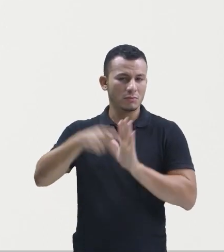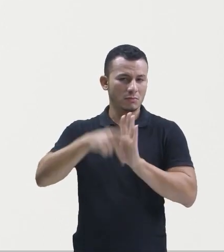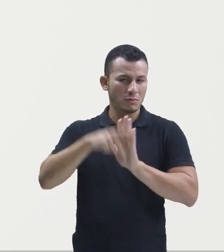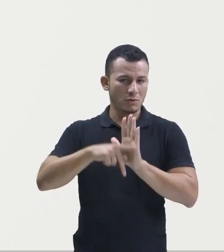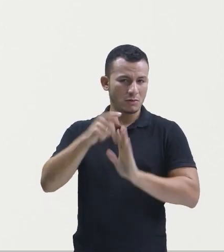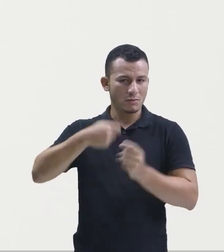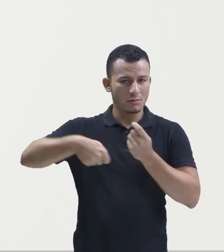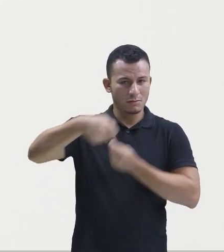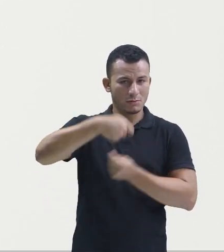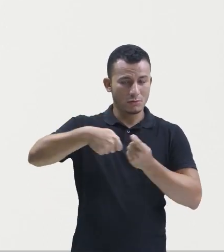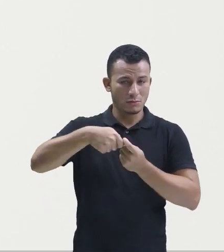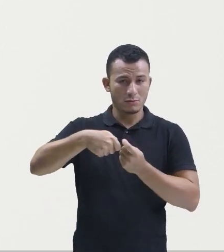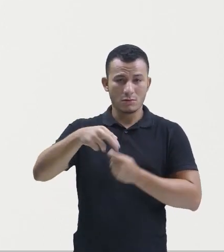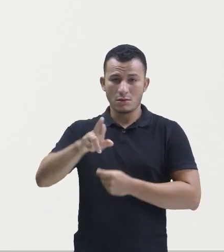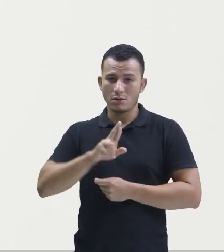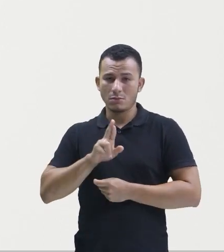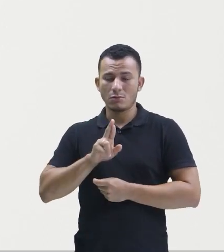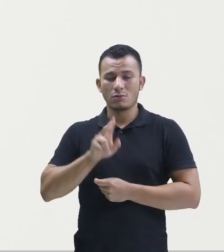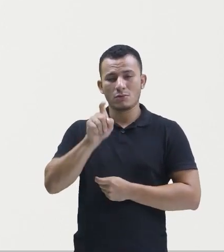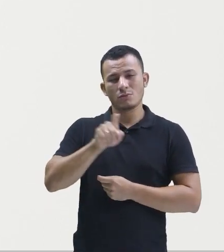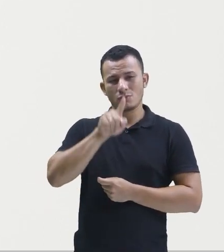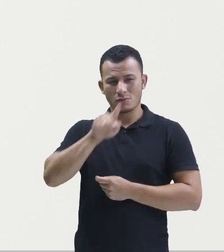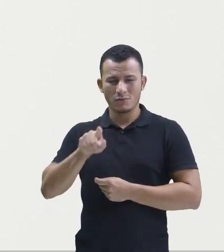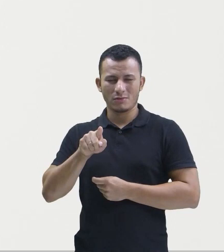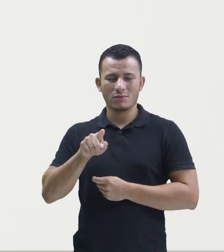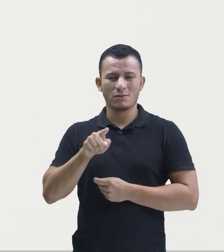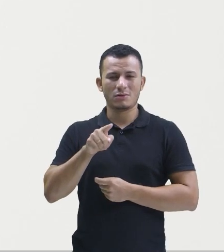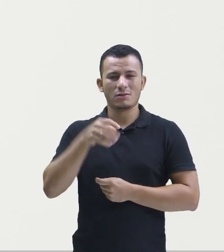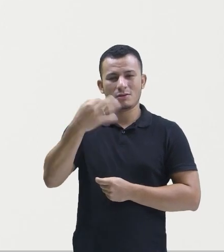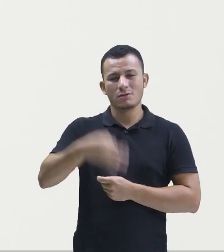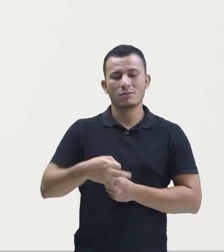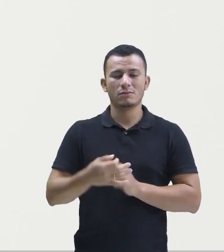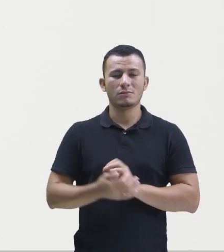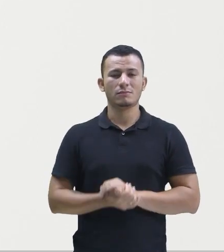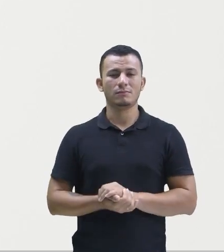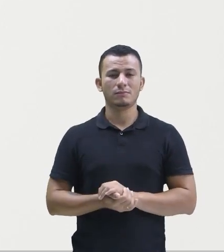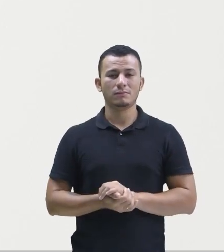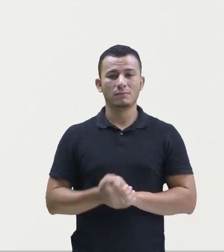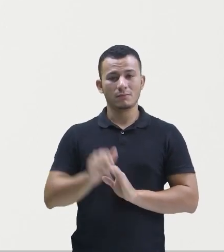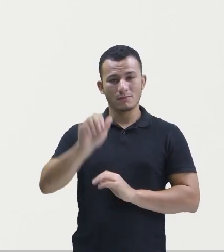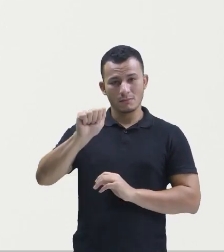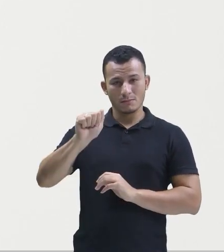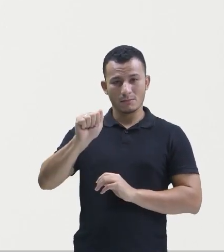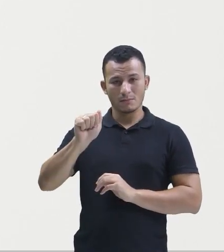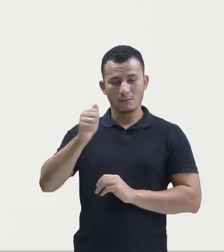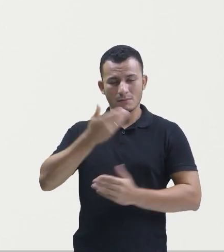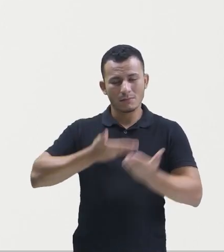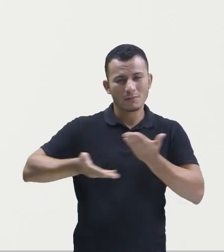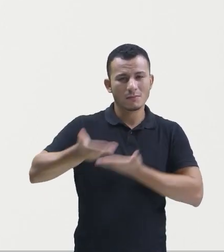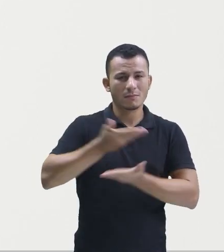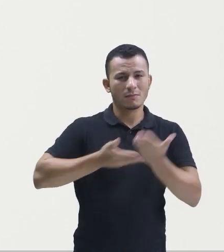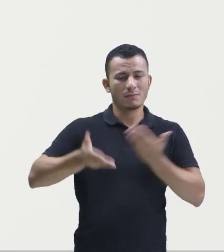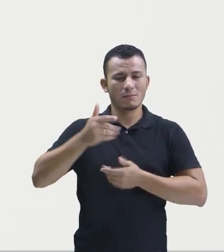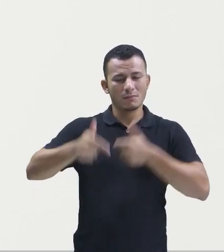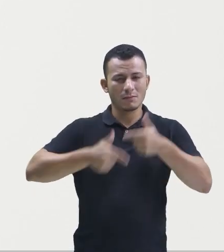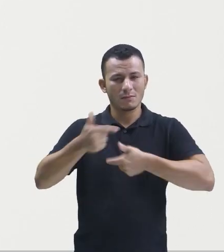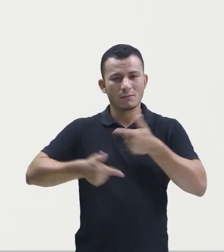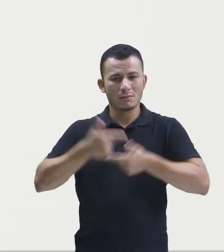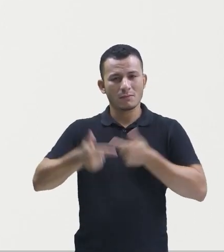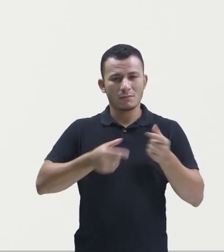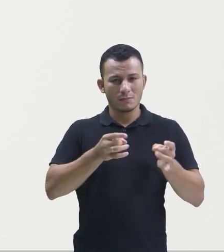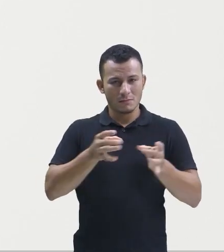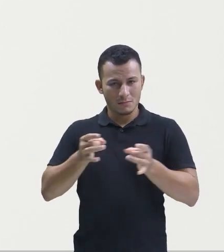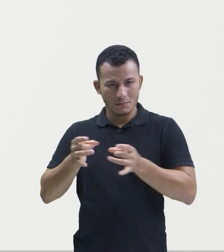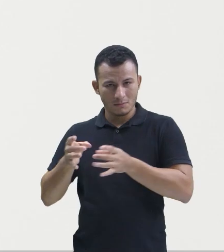econômico? Marque com um X a resposta correta. Letra A. Envolver as atividades de comercialização